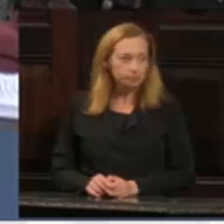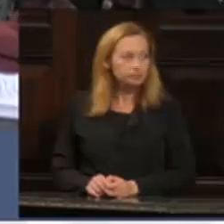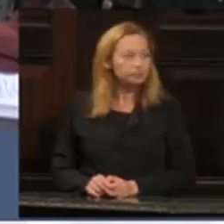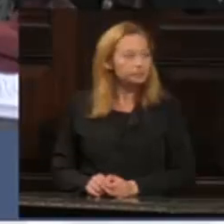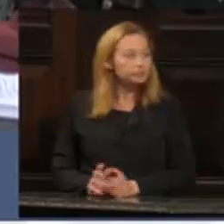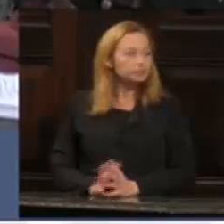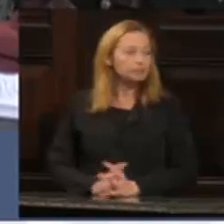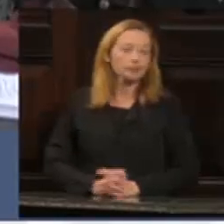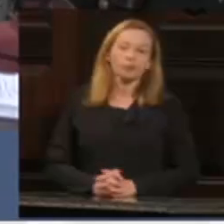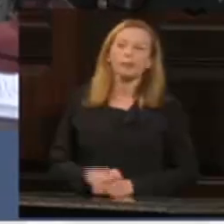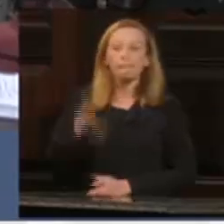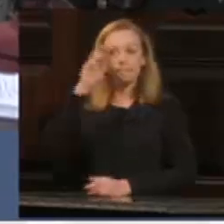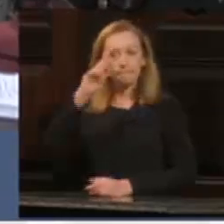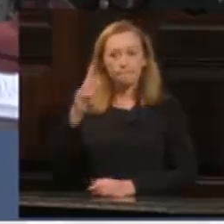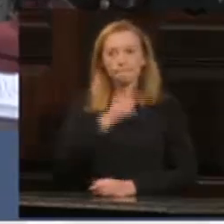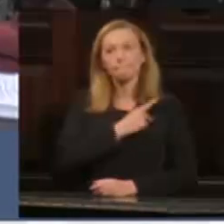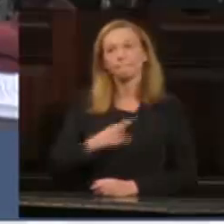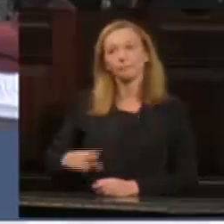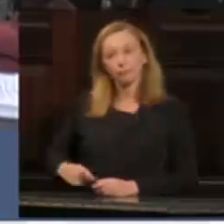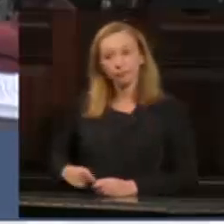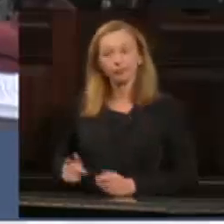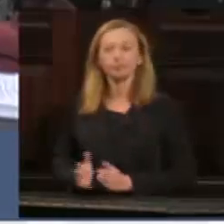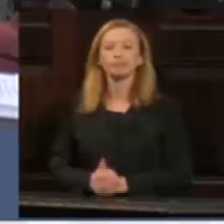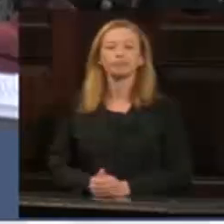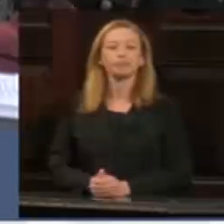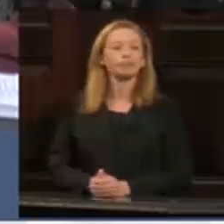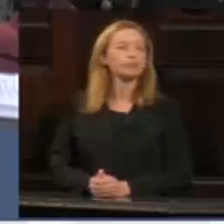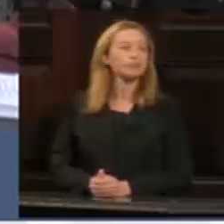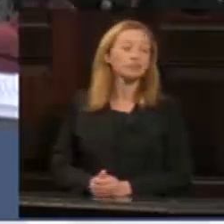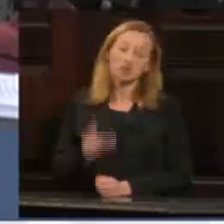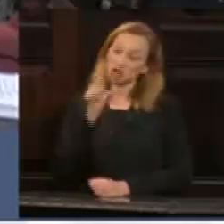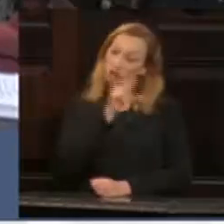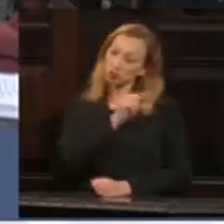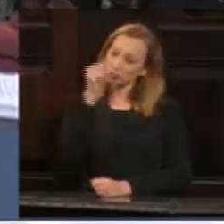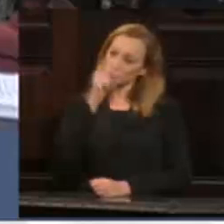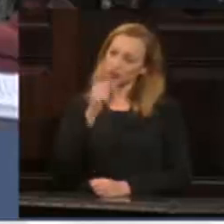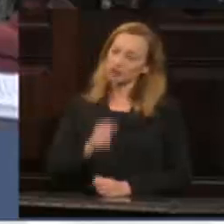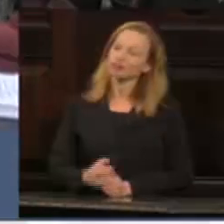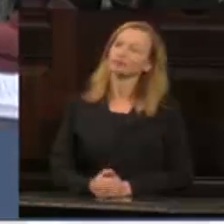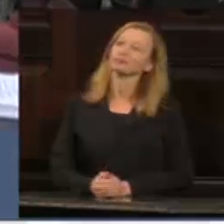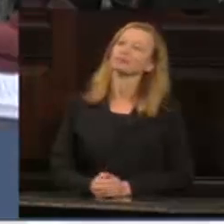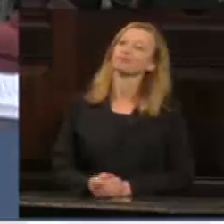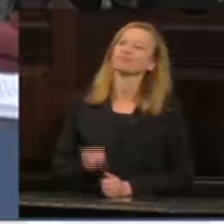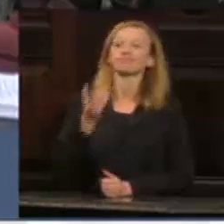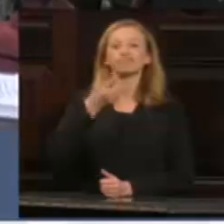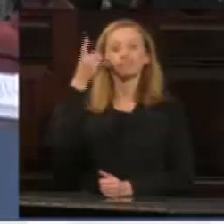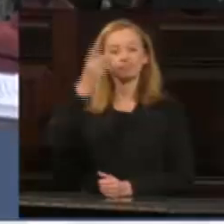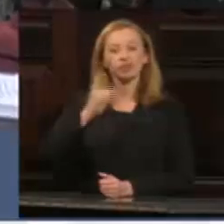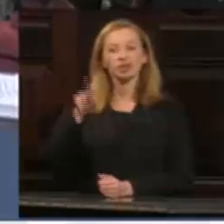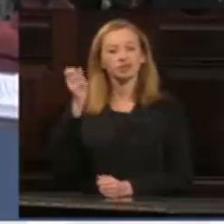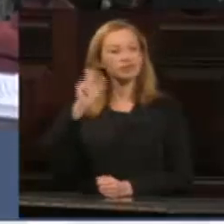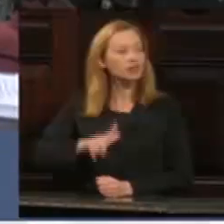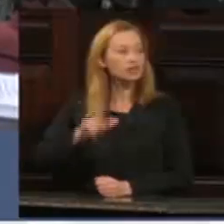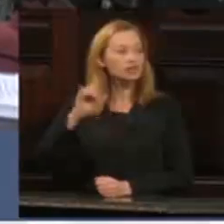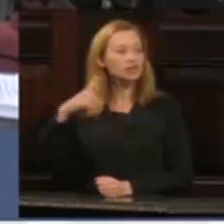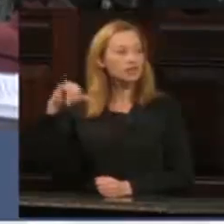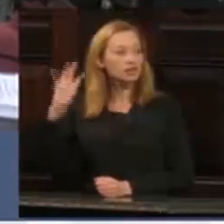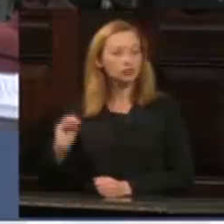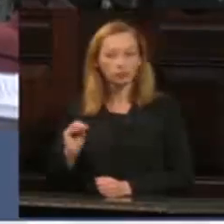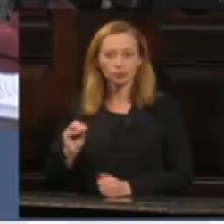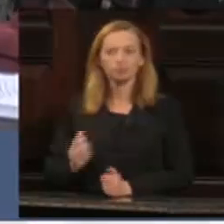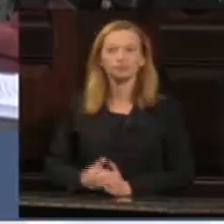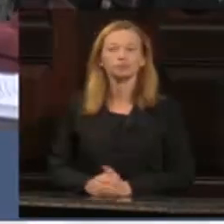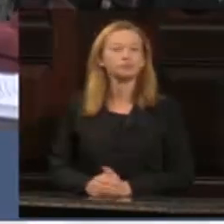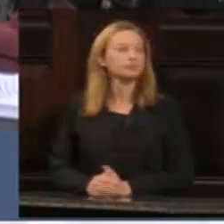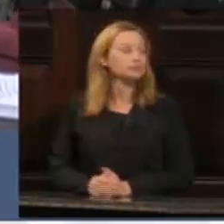Senhor presidente eleito, deputado André